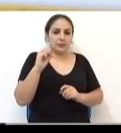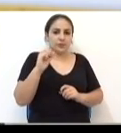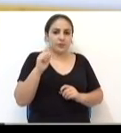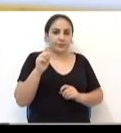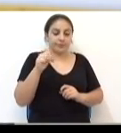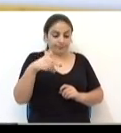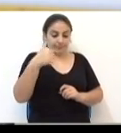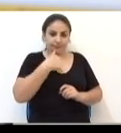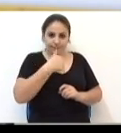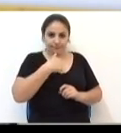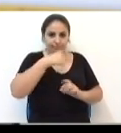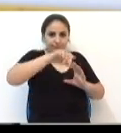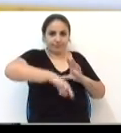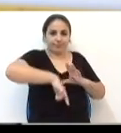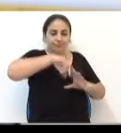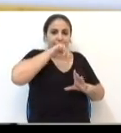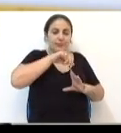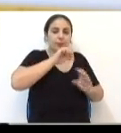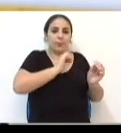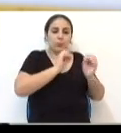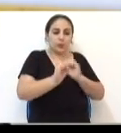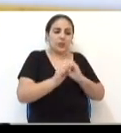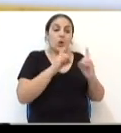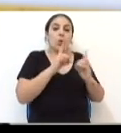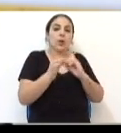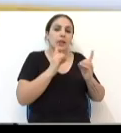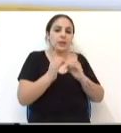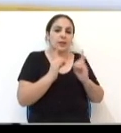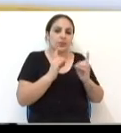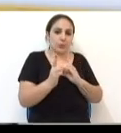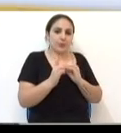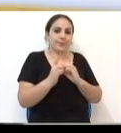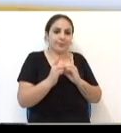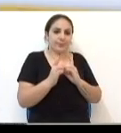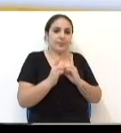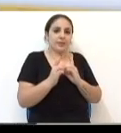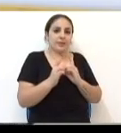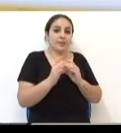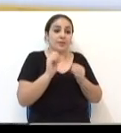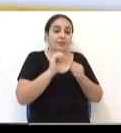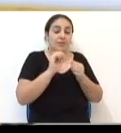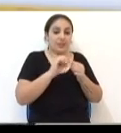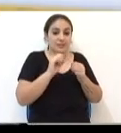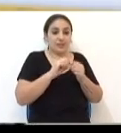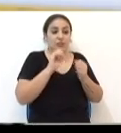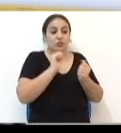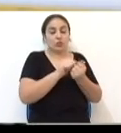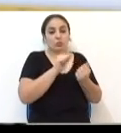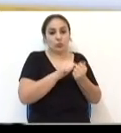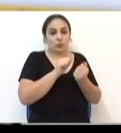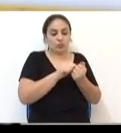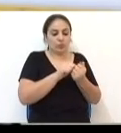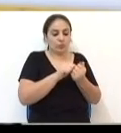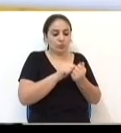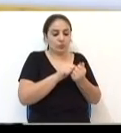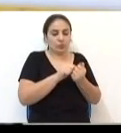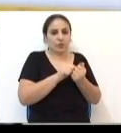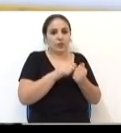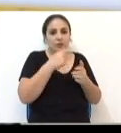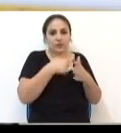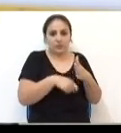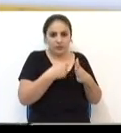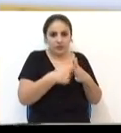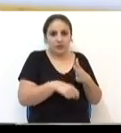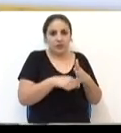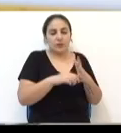que na minha pessoa seria uma pessoa que poderia levar e fazer essa transição junto com